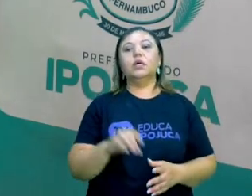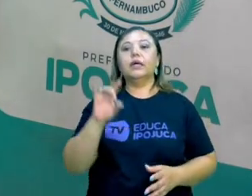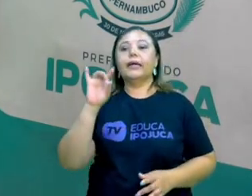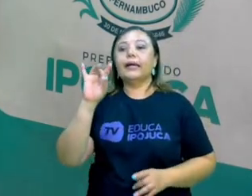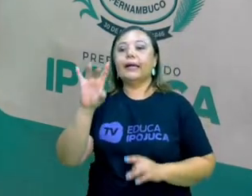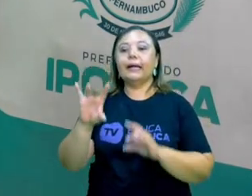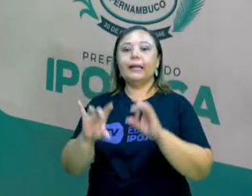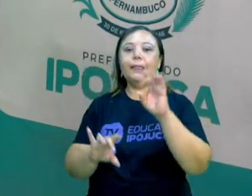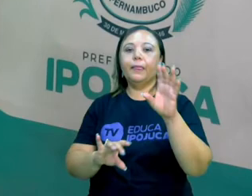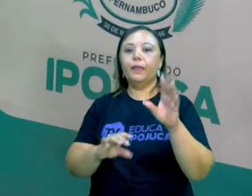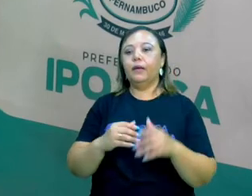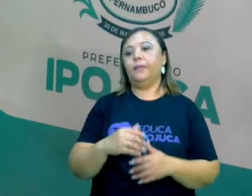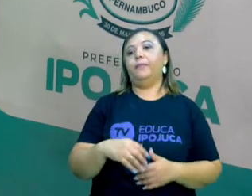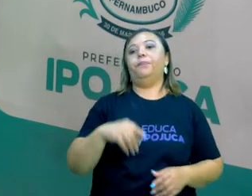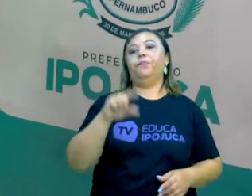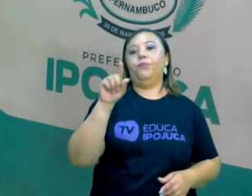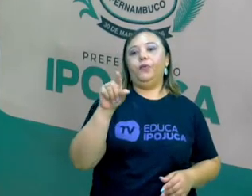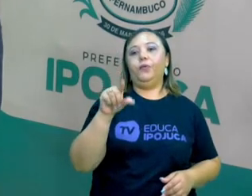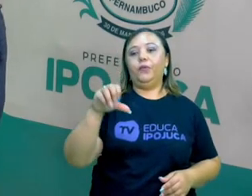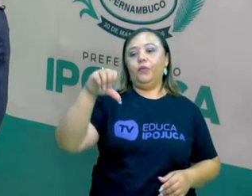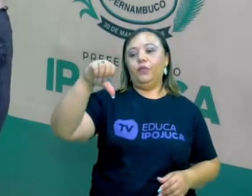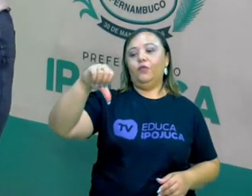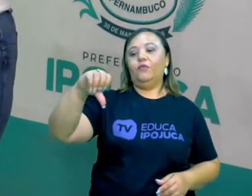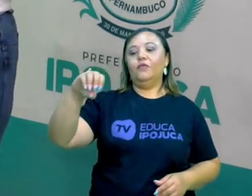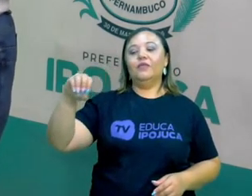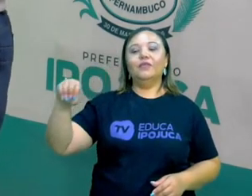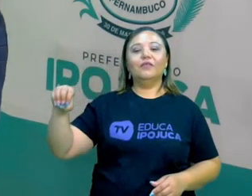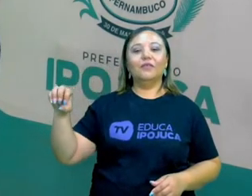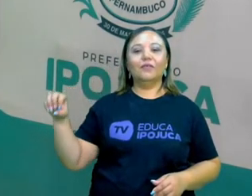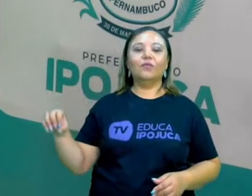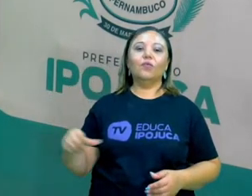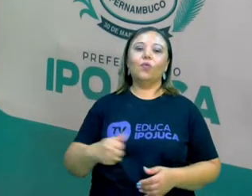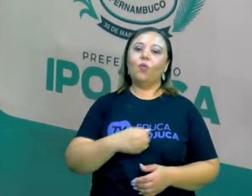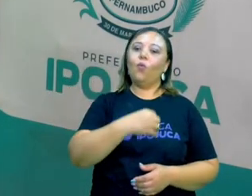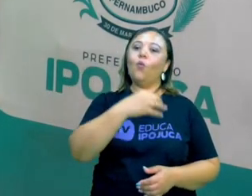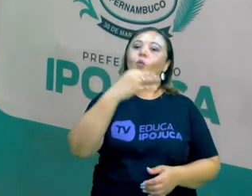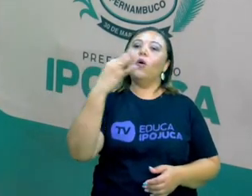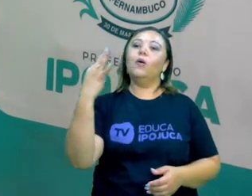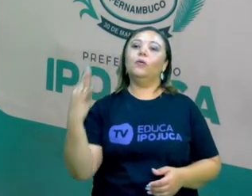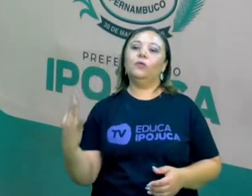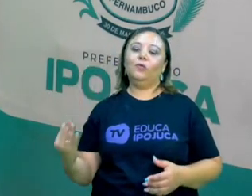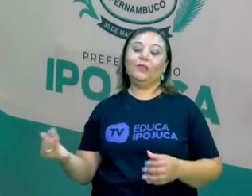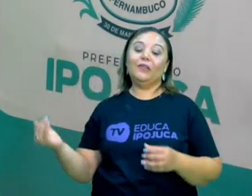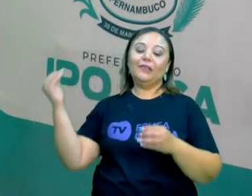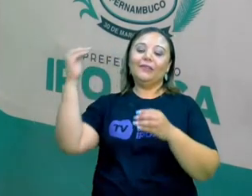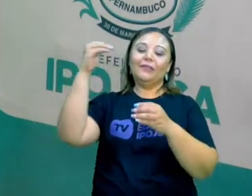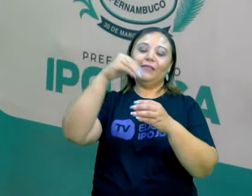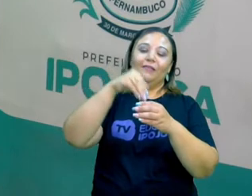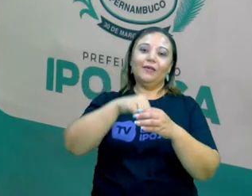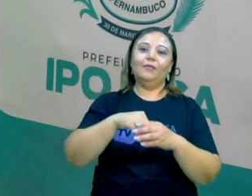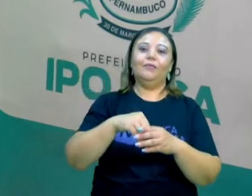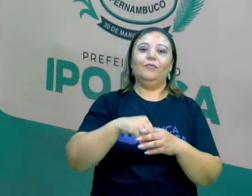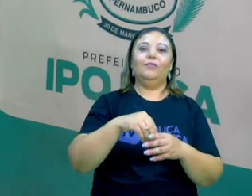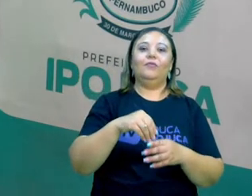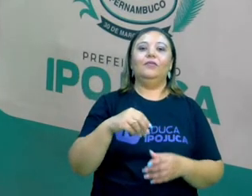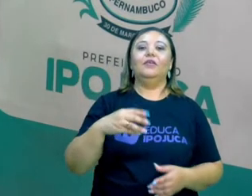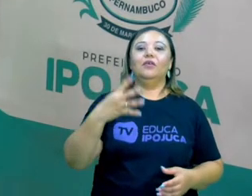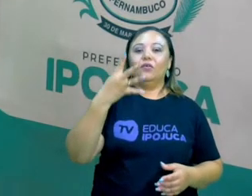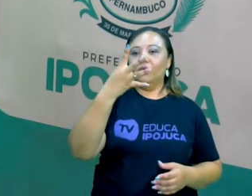receber 900 tijolos. Quantos 900 cabe dentro de 4.600?